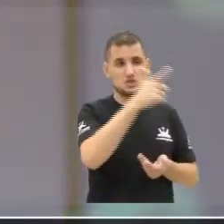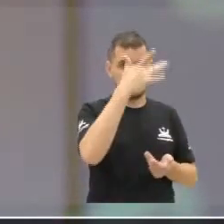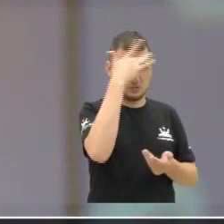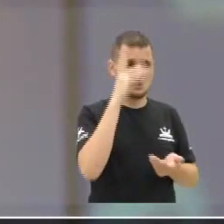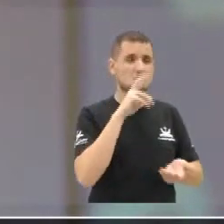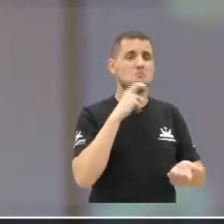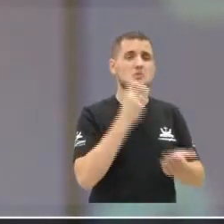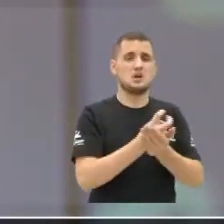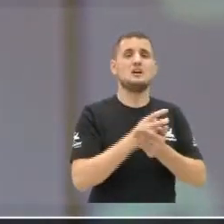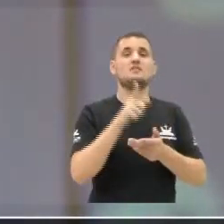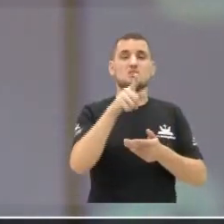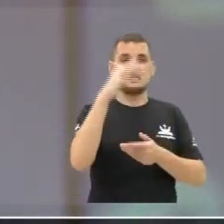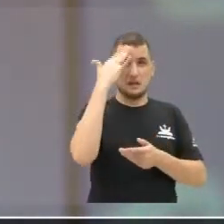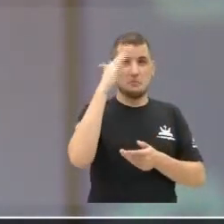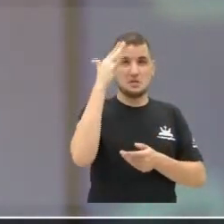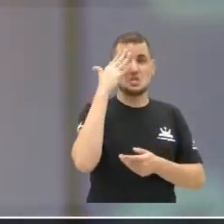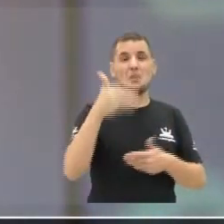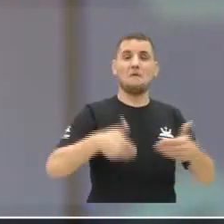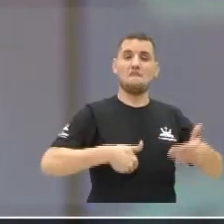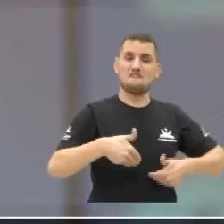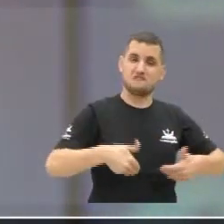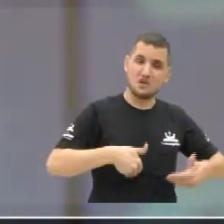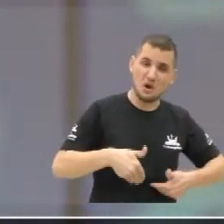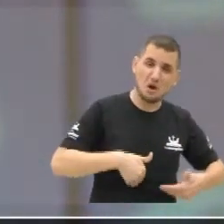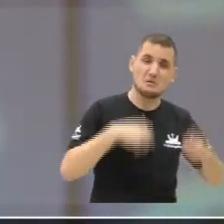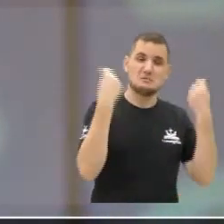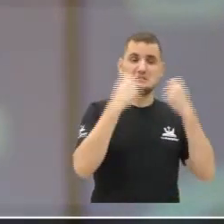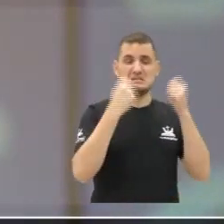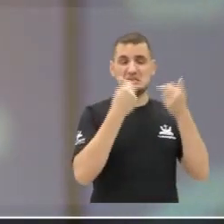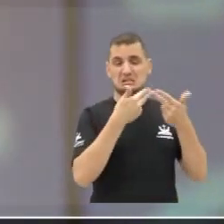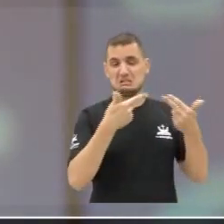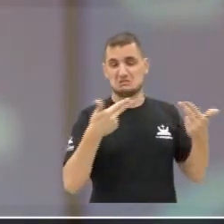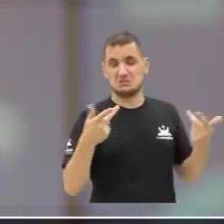necessidade, imaginando ficar sozinho.